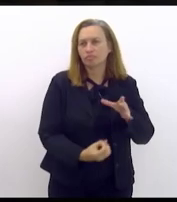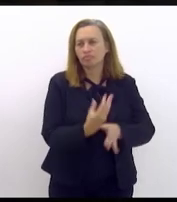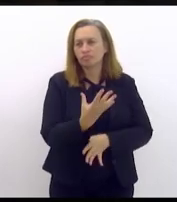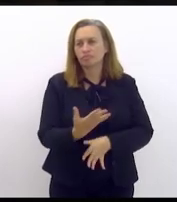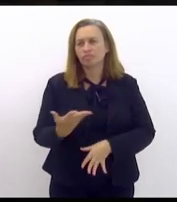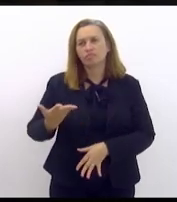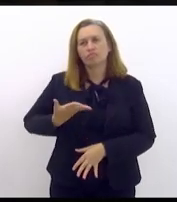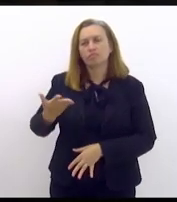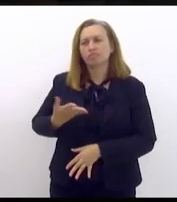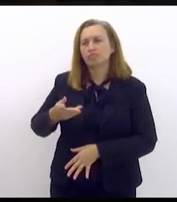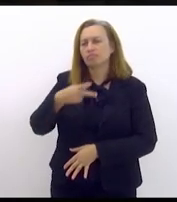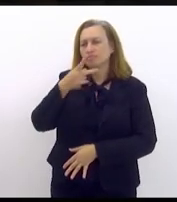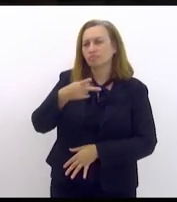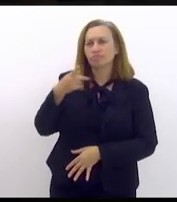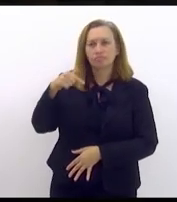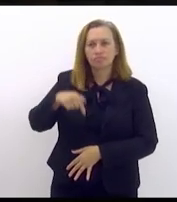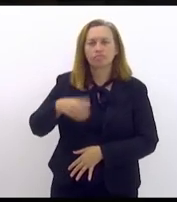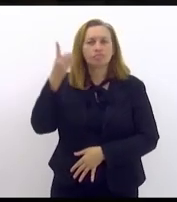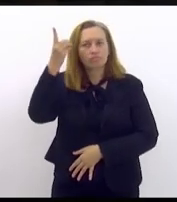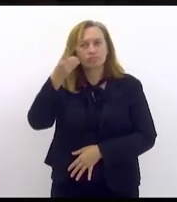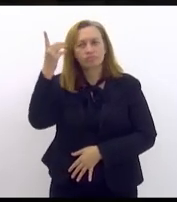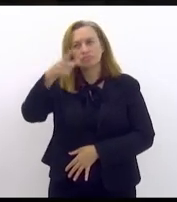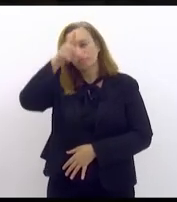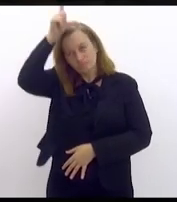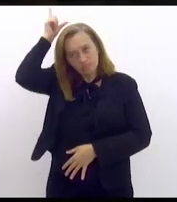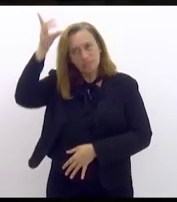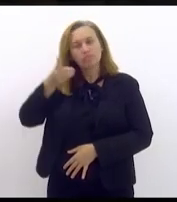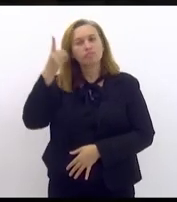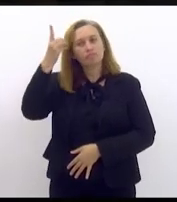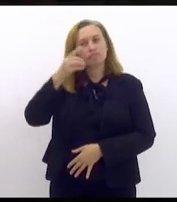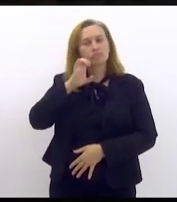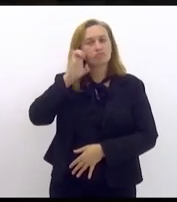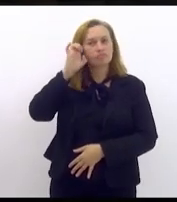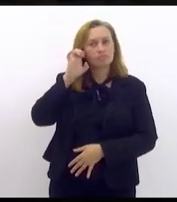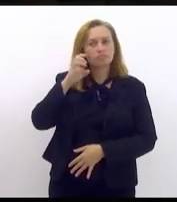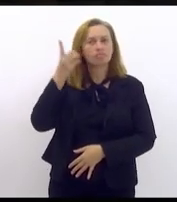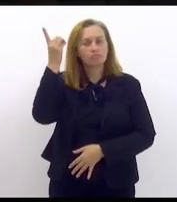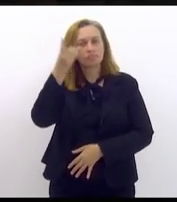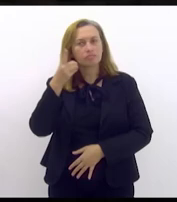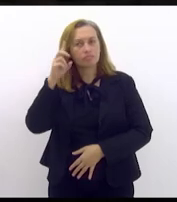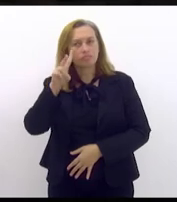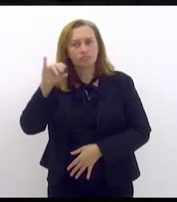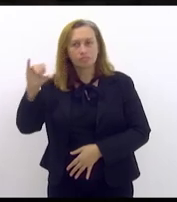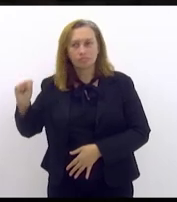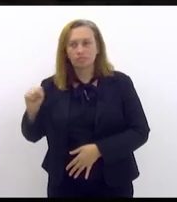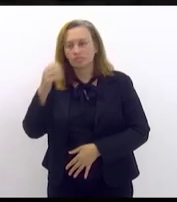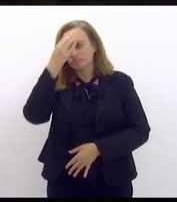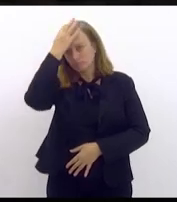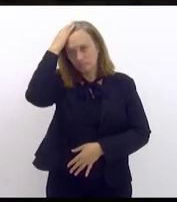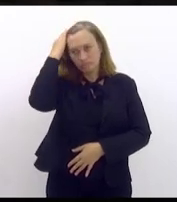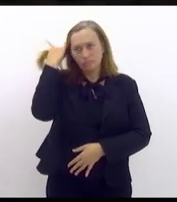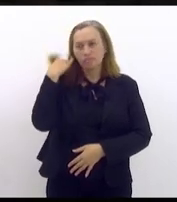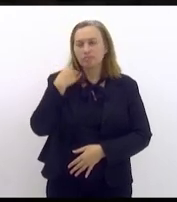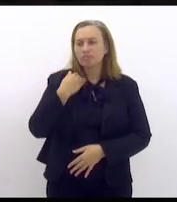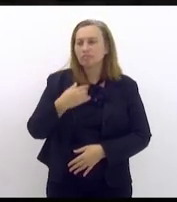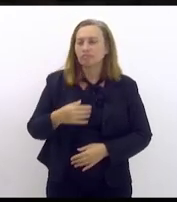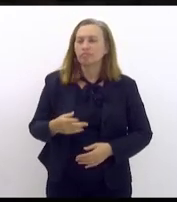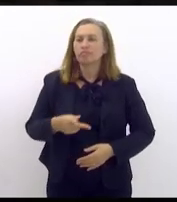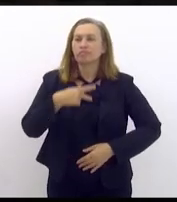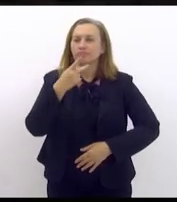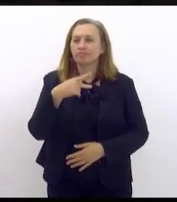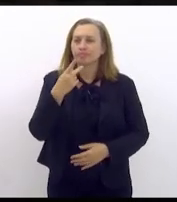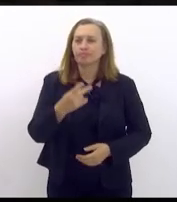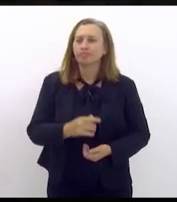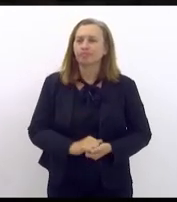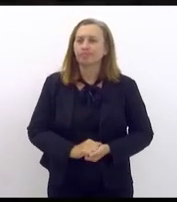que me antecederam aqui, deputado Luiz Paulo, deputada Érica Takimoto, deputado Vinícius Cozzolino, citaram